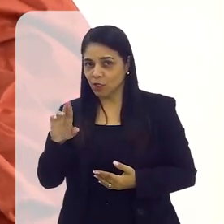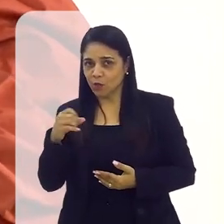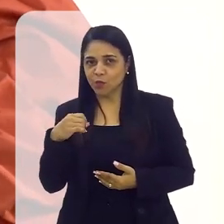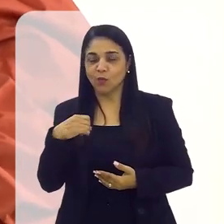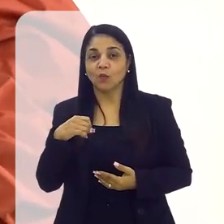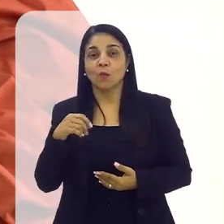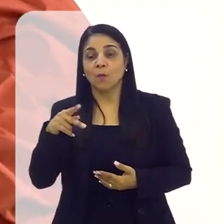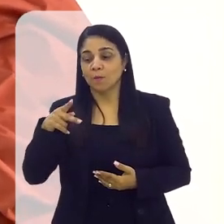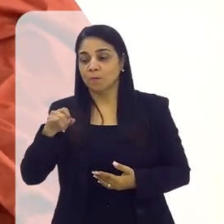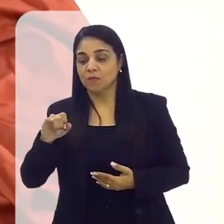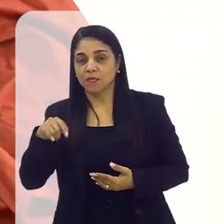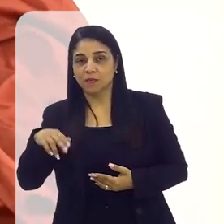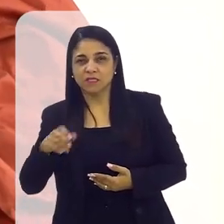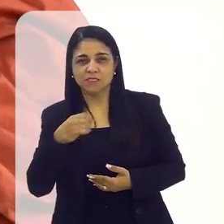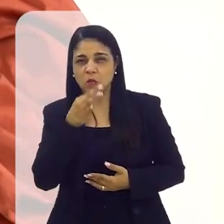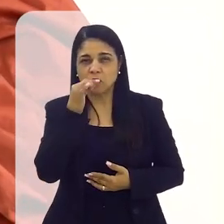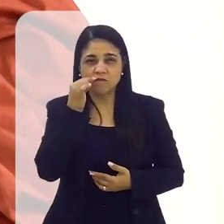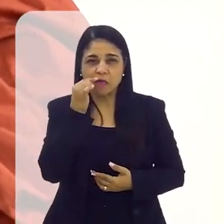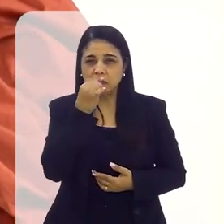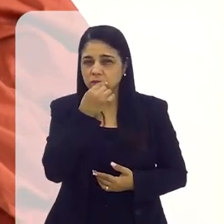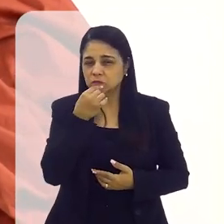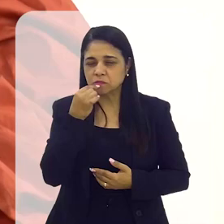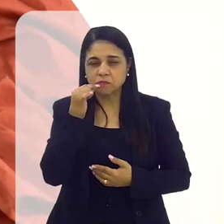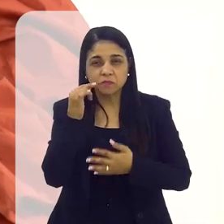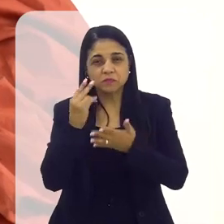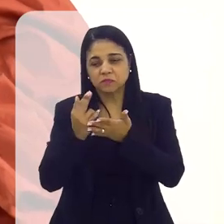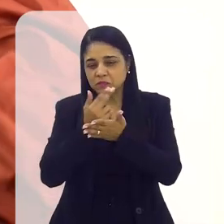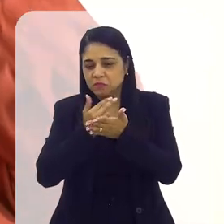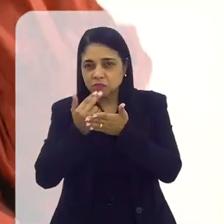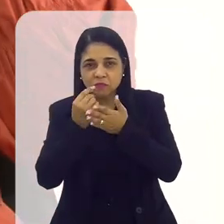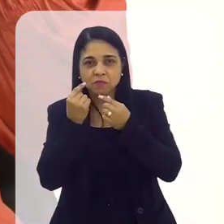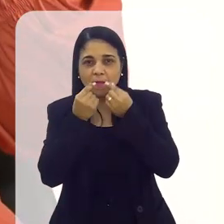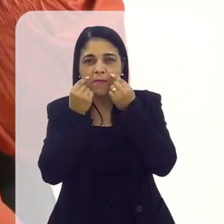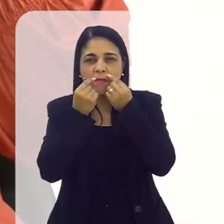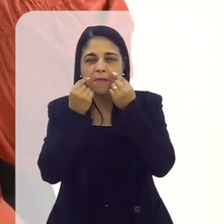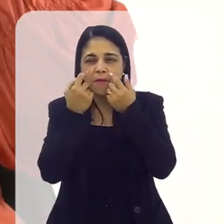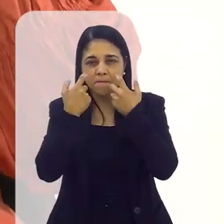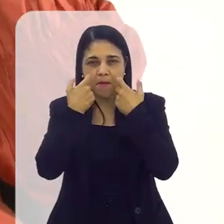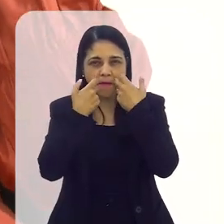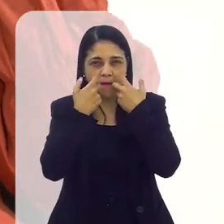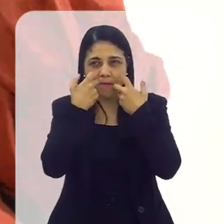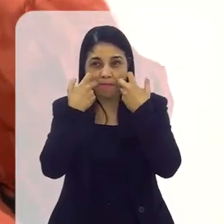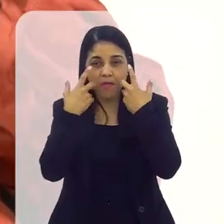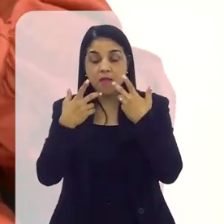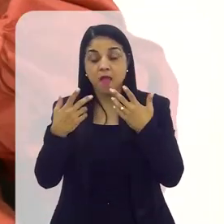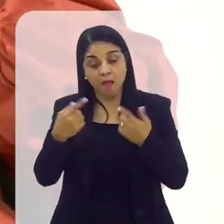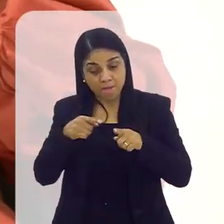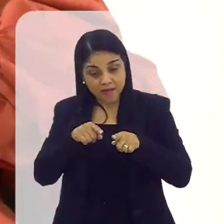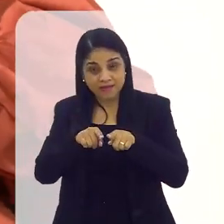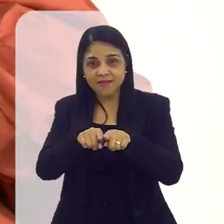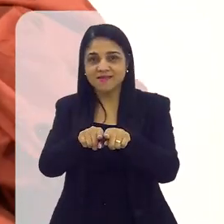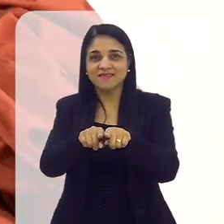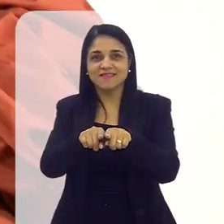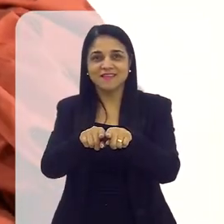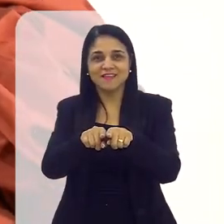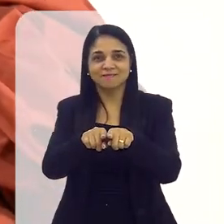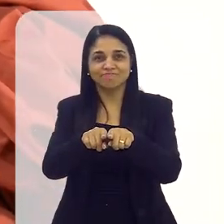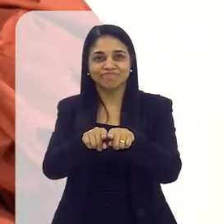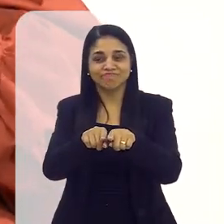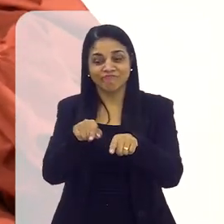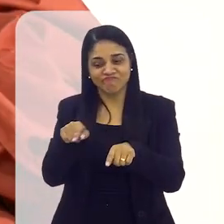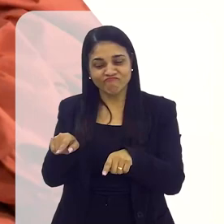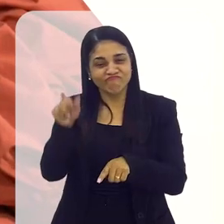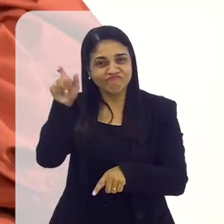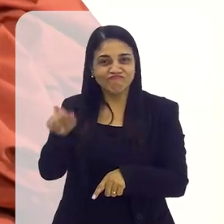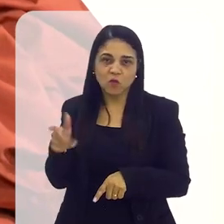faz microlabial, jato de plasma, uma série de coisas que também, se não fosse essa parceria,